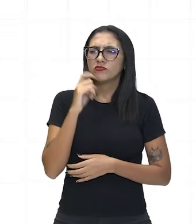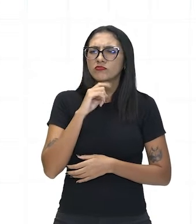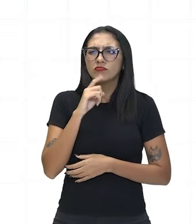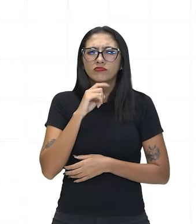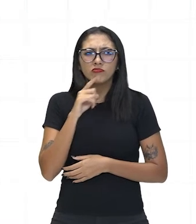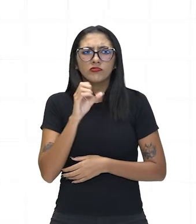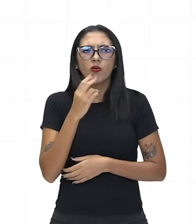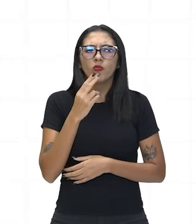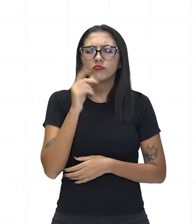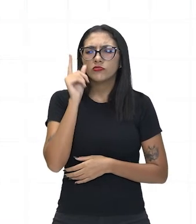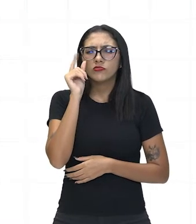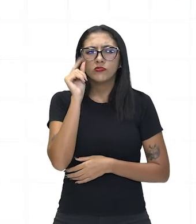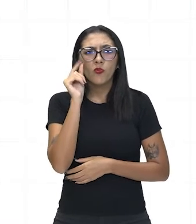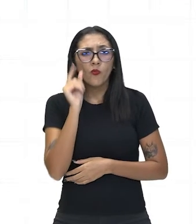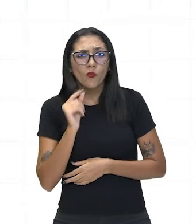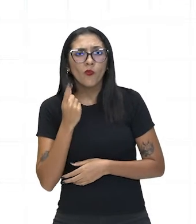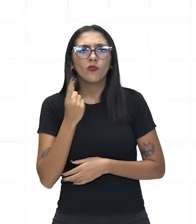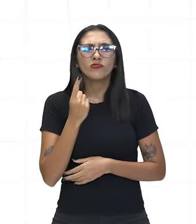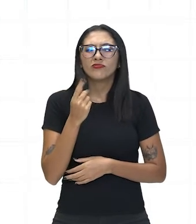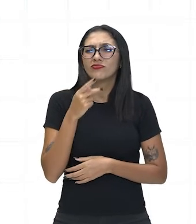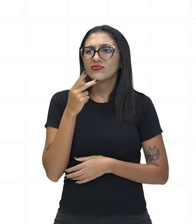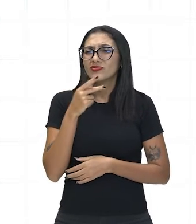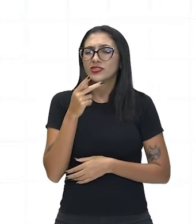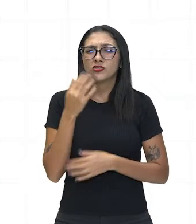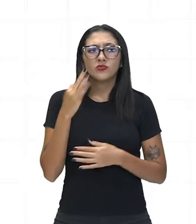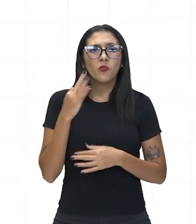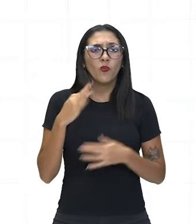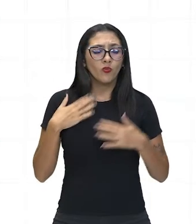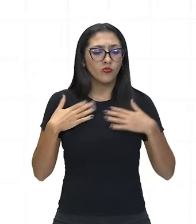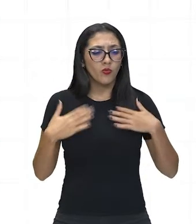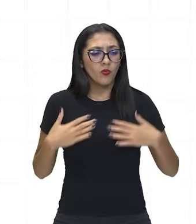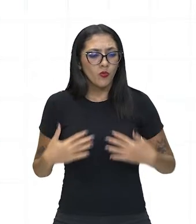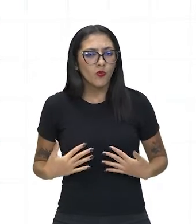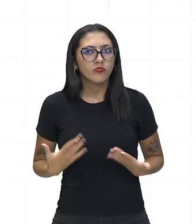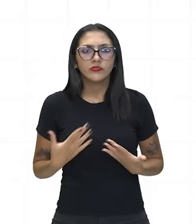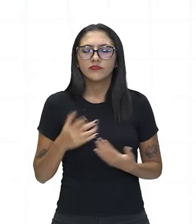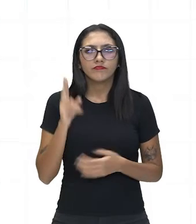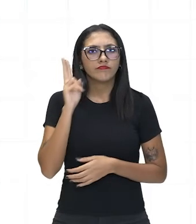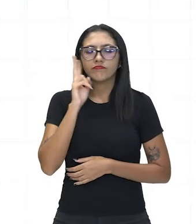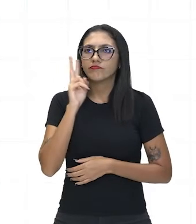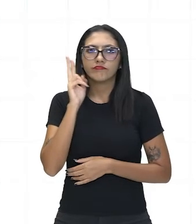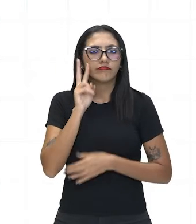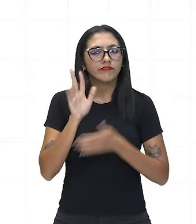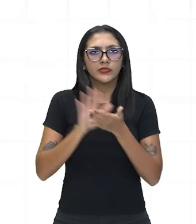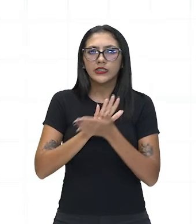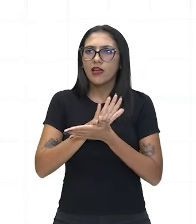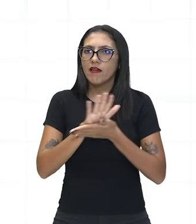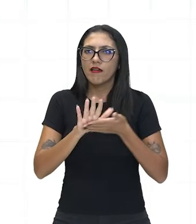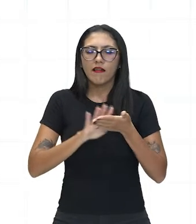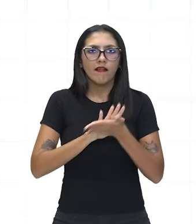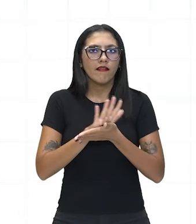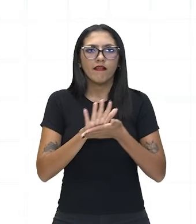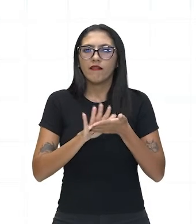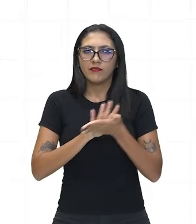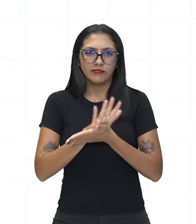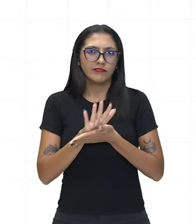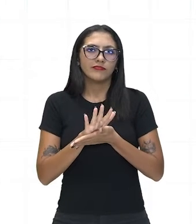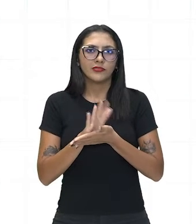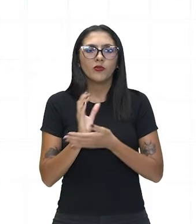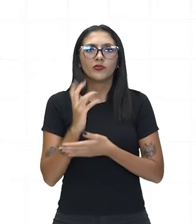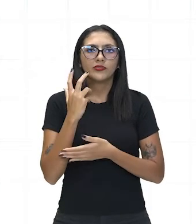sonolenta, cansada, queixando-se de dor no corpo e não lembrar do que aconteceu. Então,